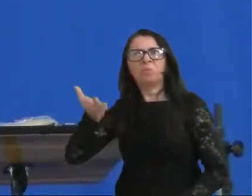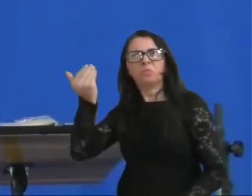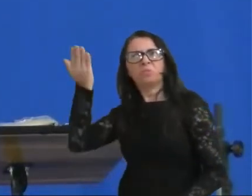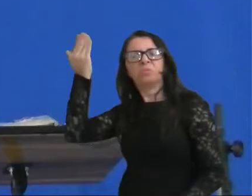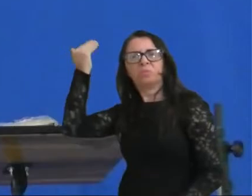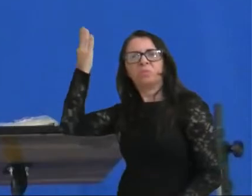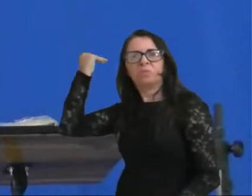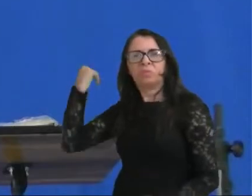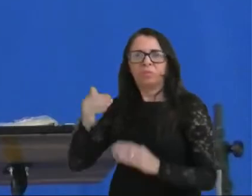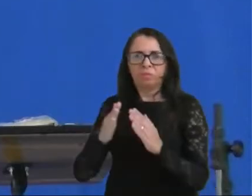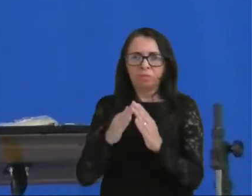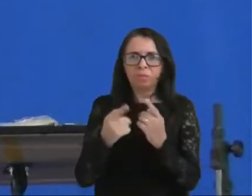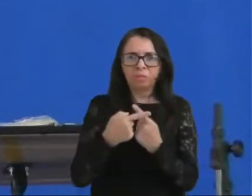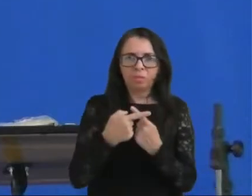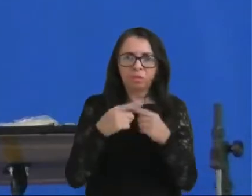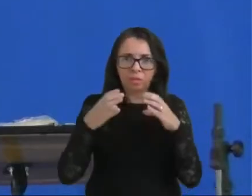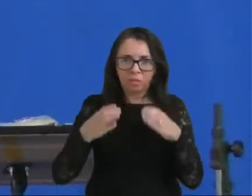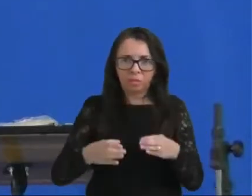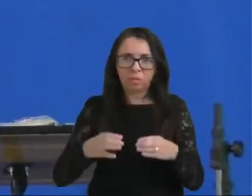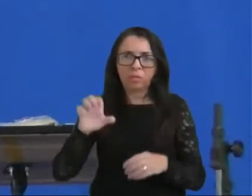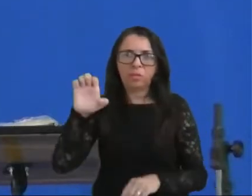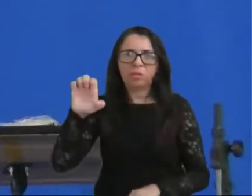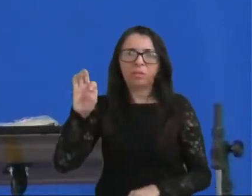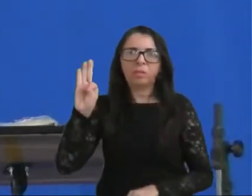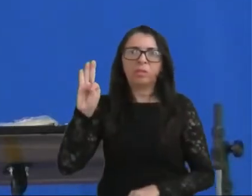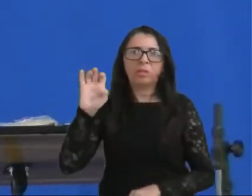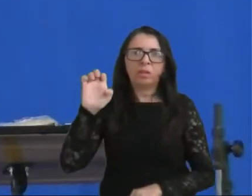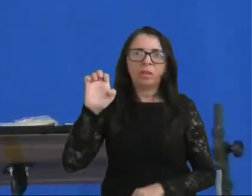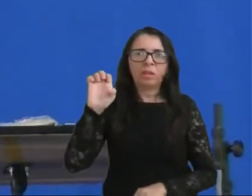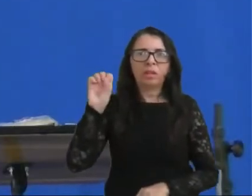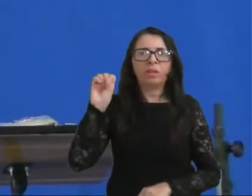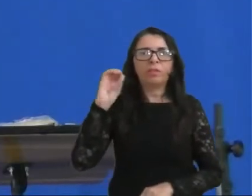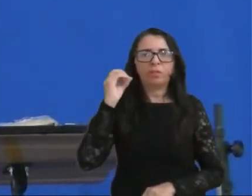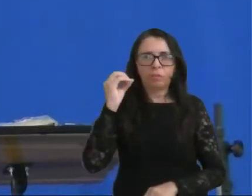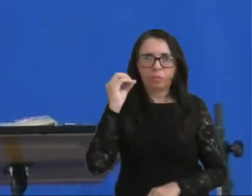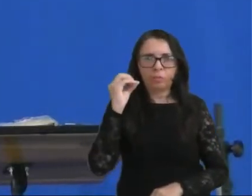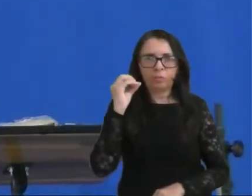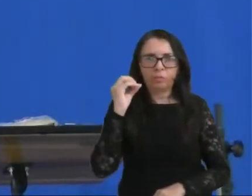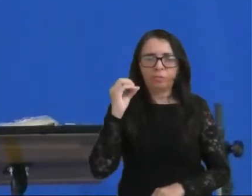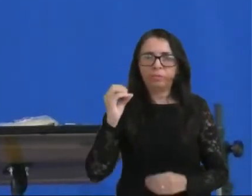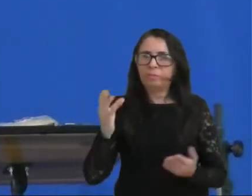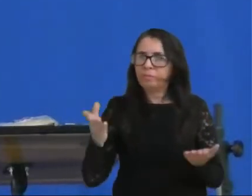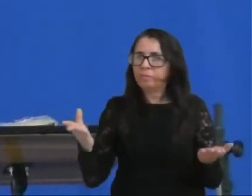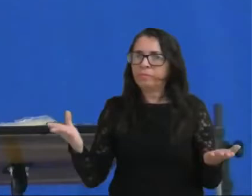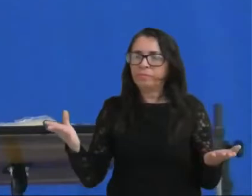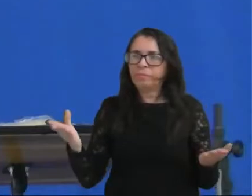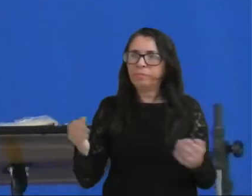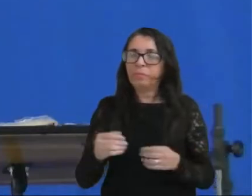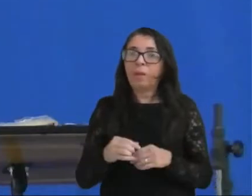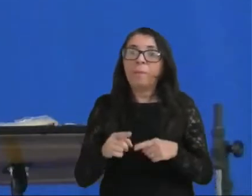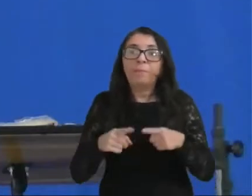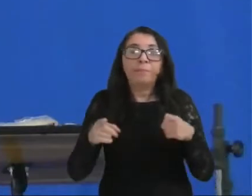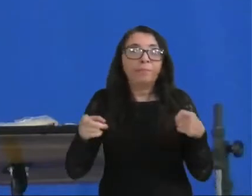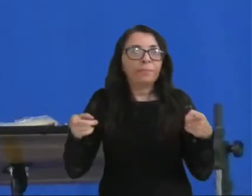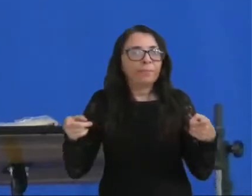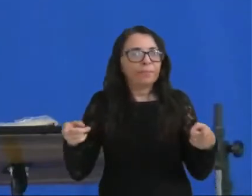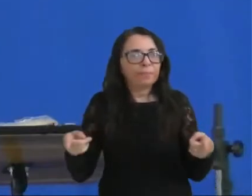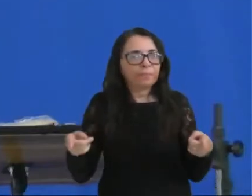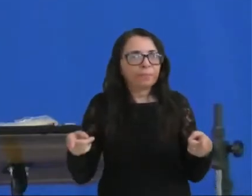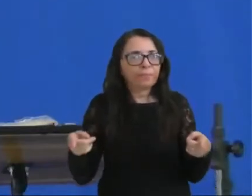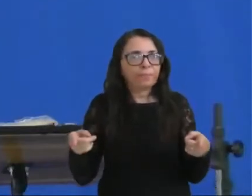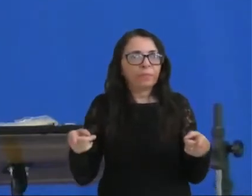aquela igreja fosse invadida por falsos ensinamentos. É